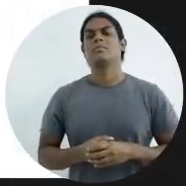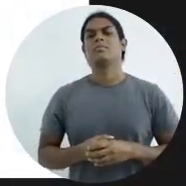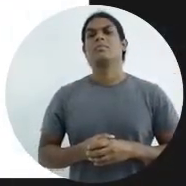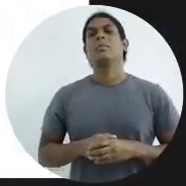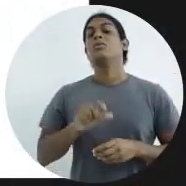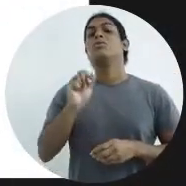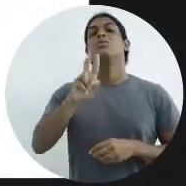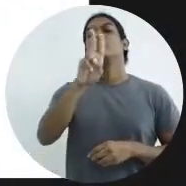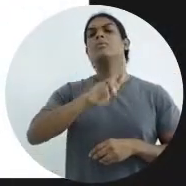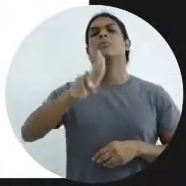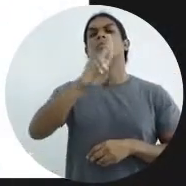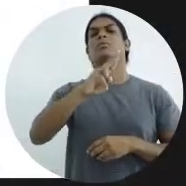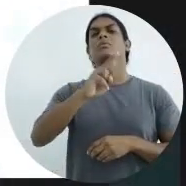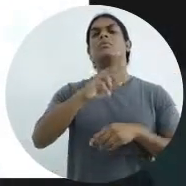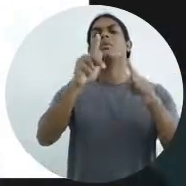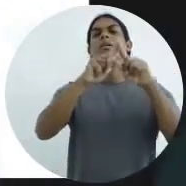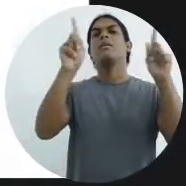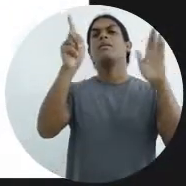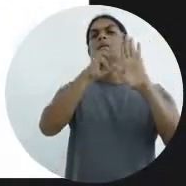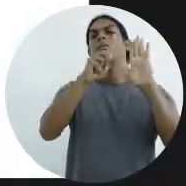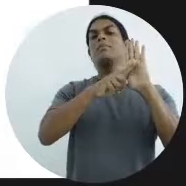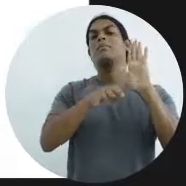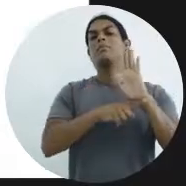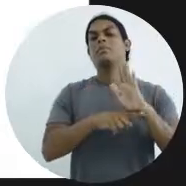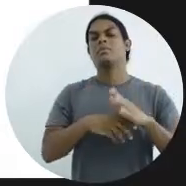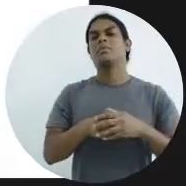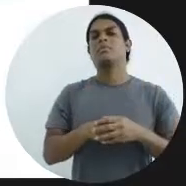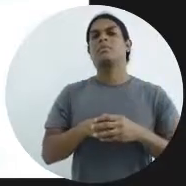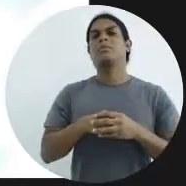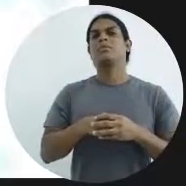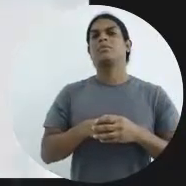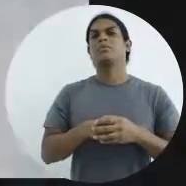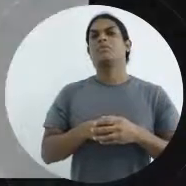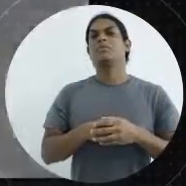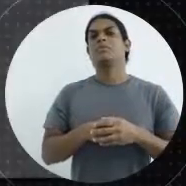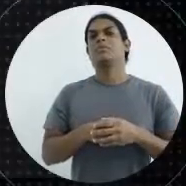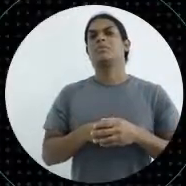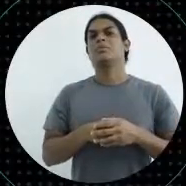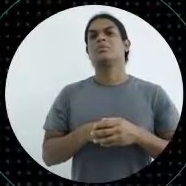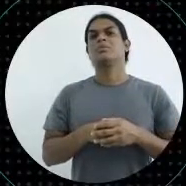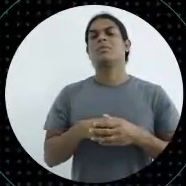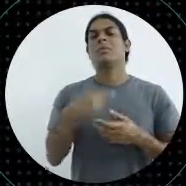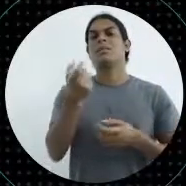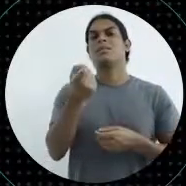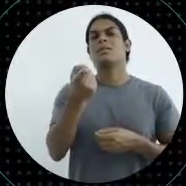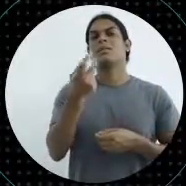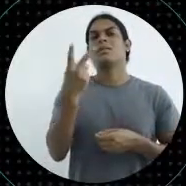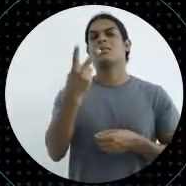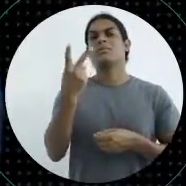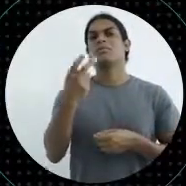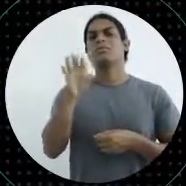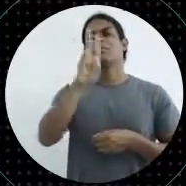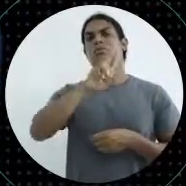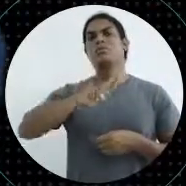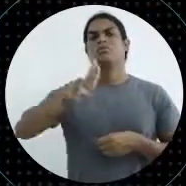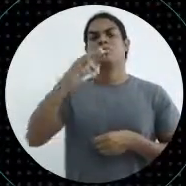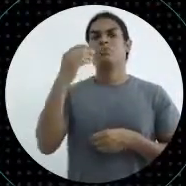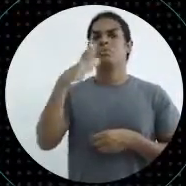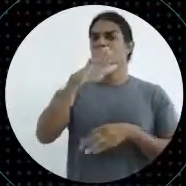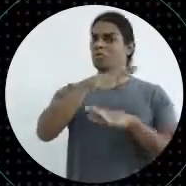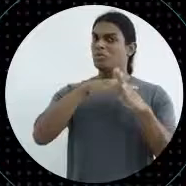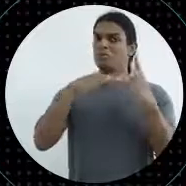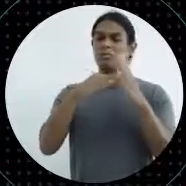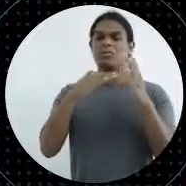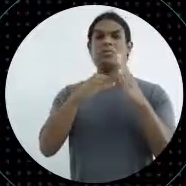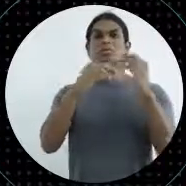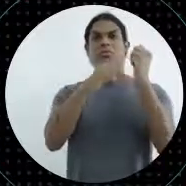colocar a programação? No lugar dessa linha 2, você coloca todo o seu código, certo? Então, tudo que